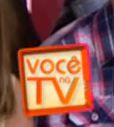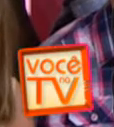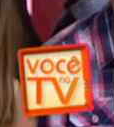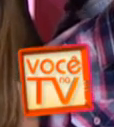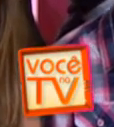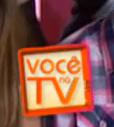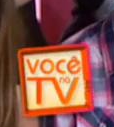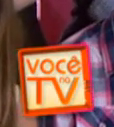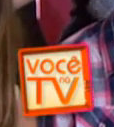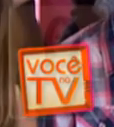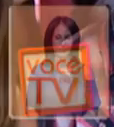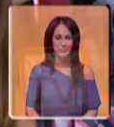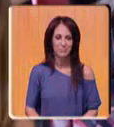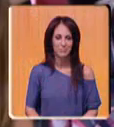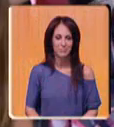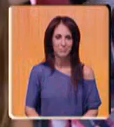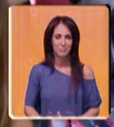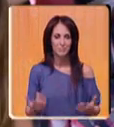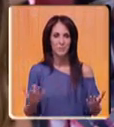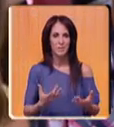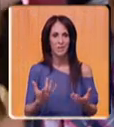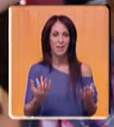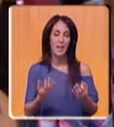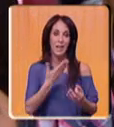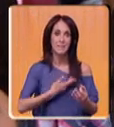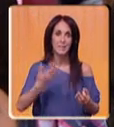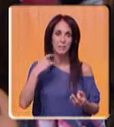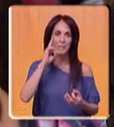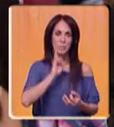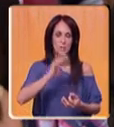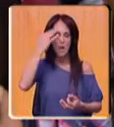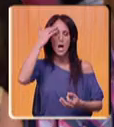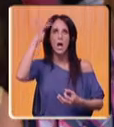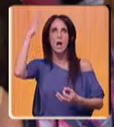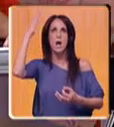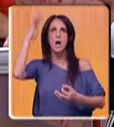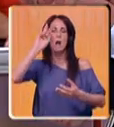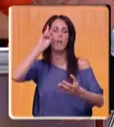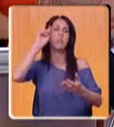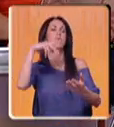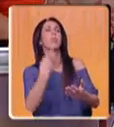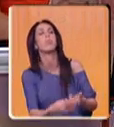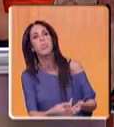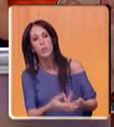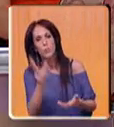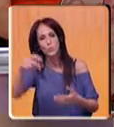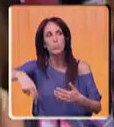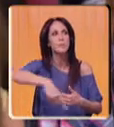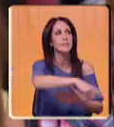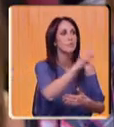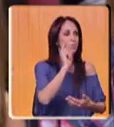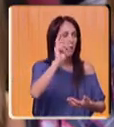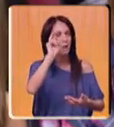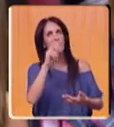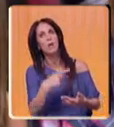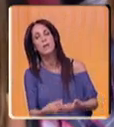disso. Era outra época. Era outra época. Era outra época. As coisas eram vividas de outra forma, não é? Ora bem, e agora que